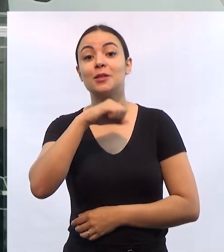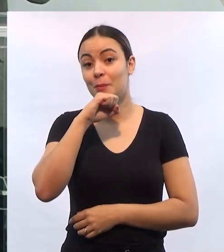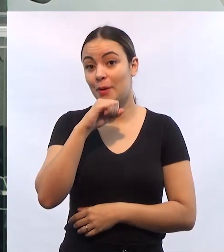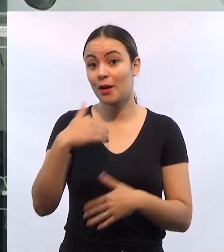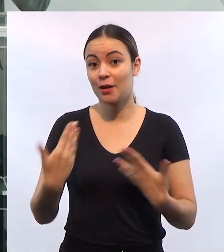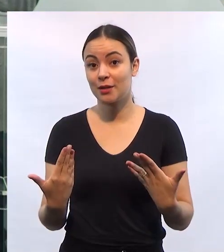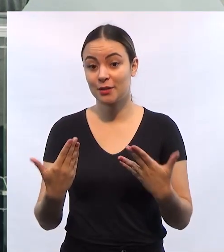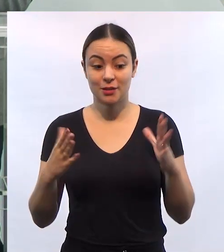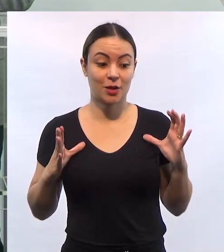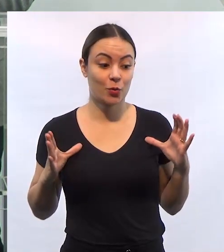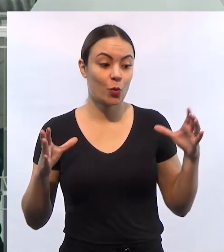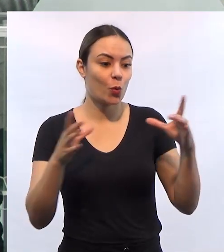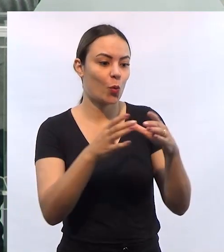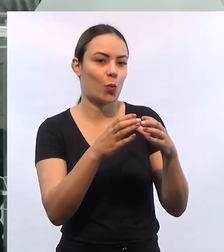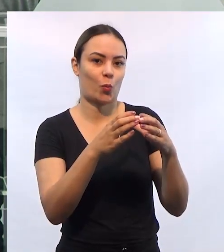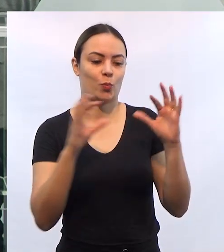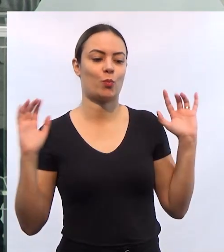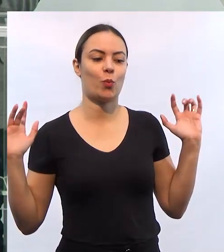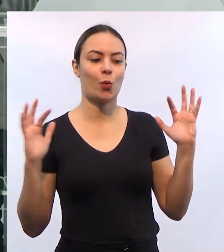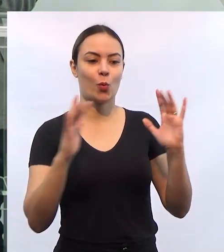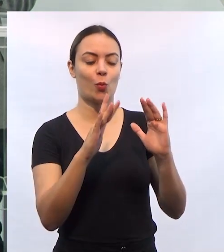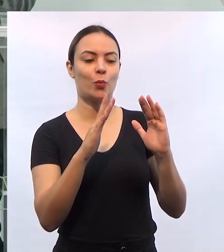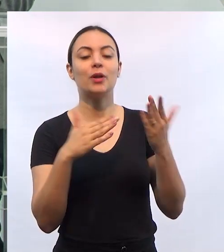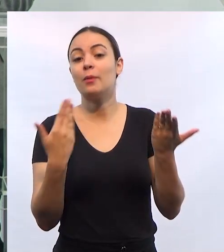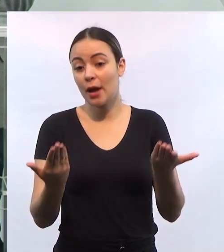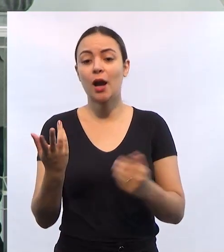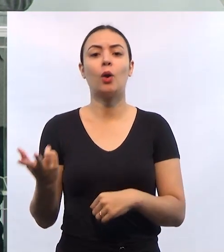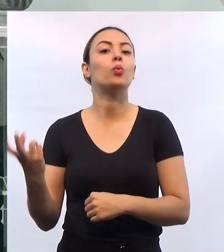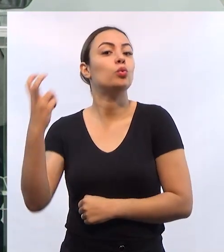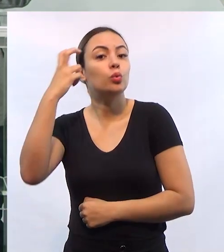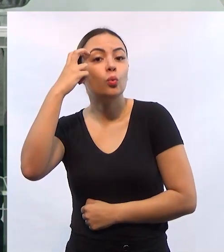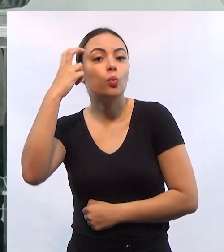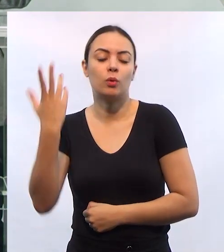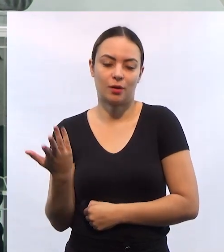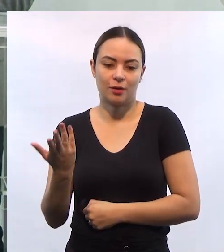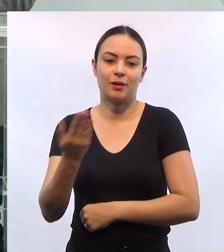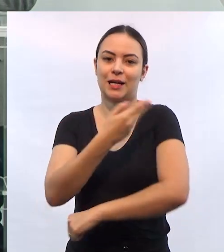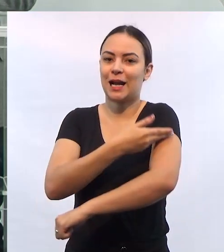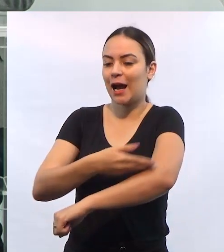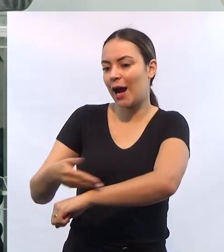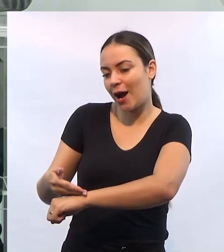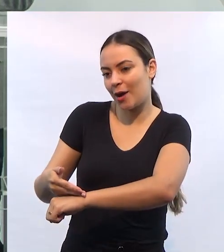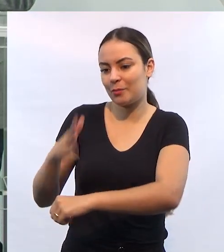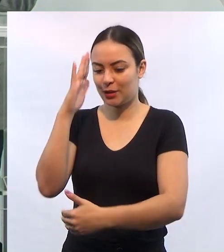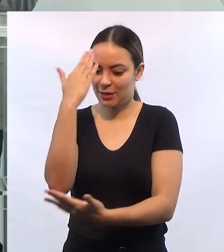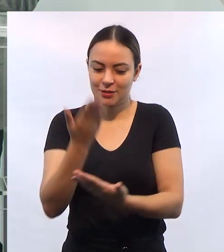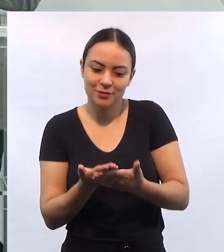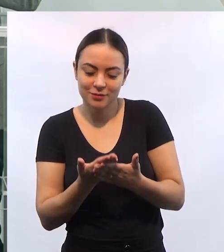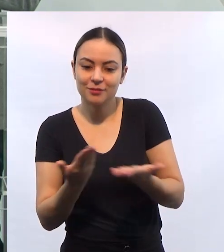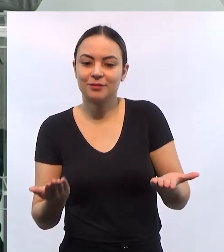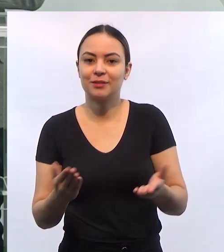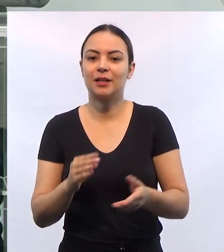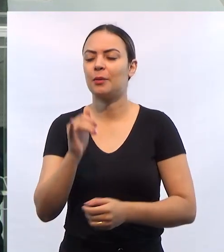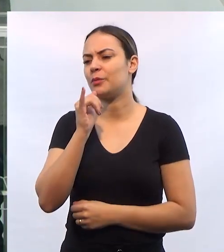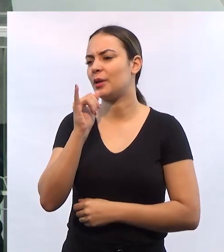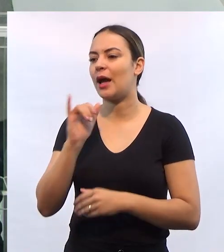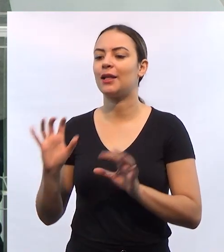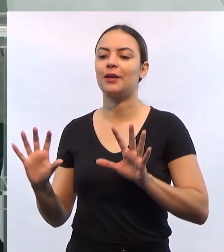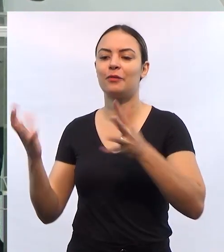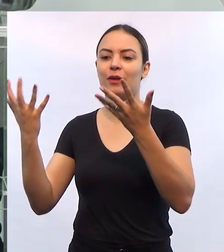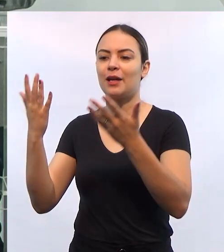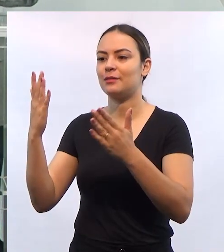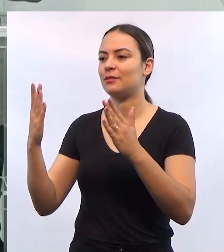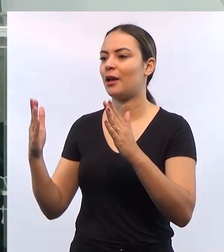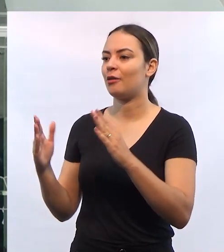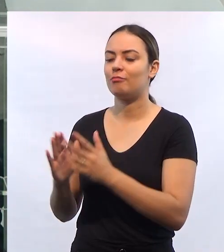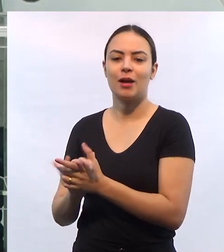no aniversário de um ente querido. Isso é cultura, são hábitos, são crenças. Ah, não, mas a gente sempre tem a festa